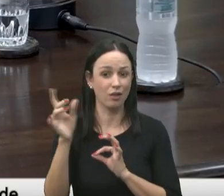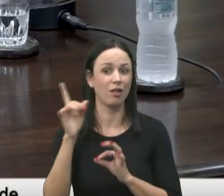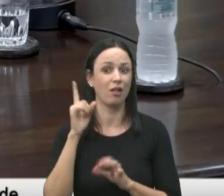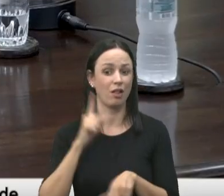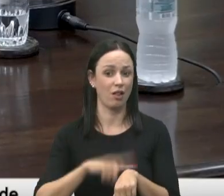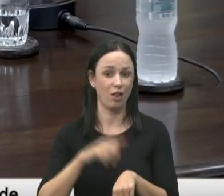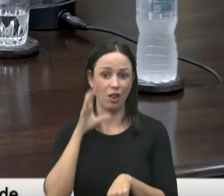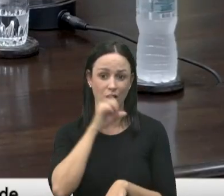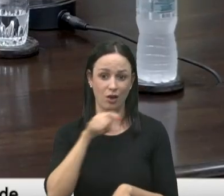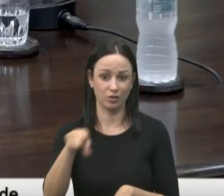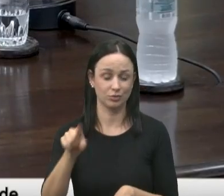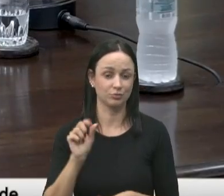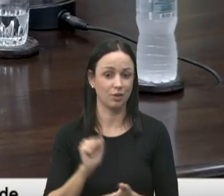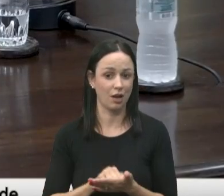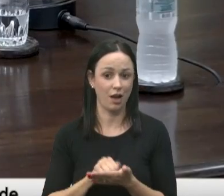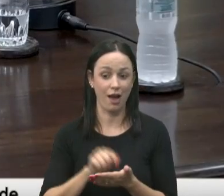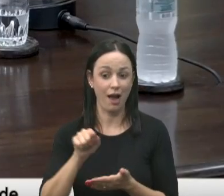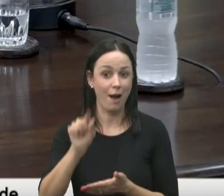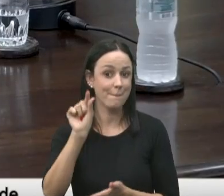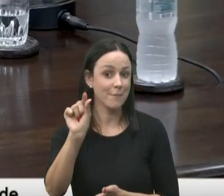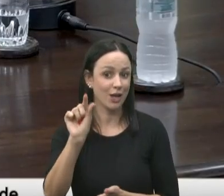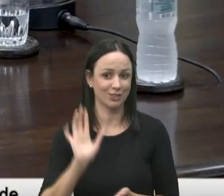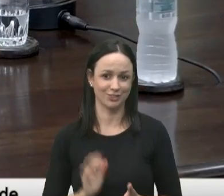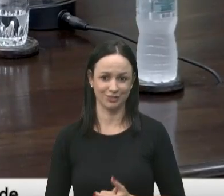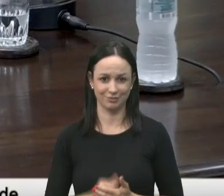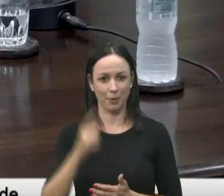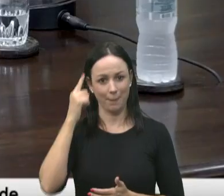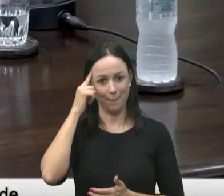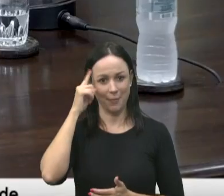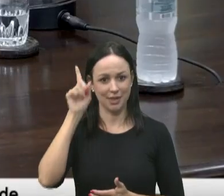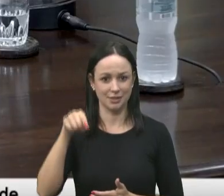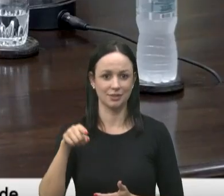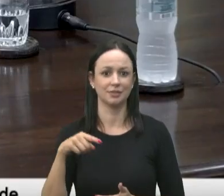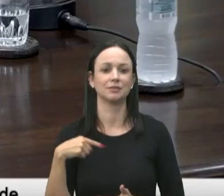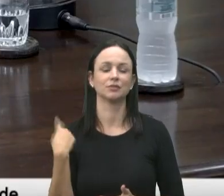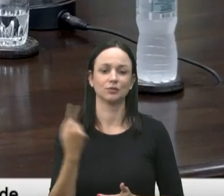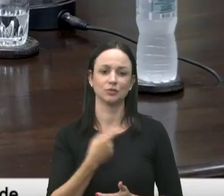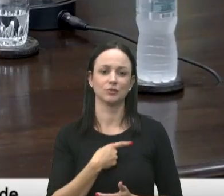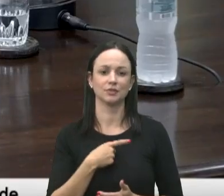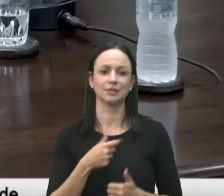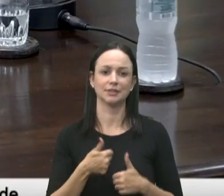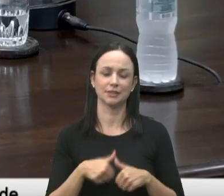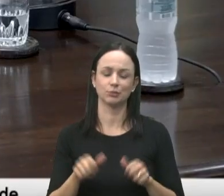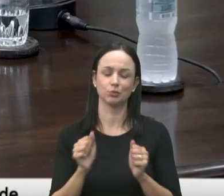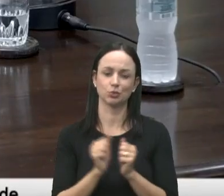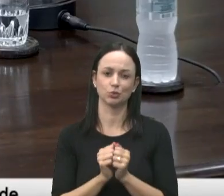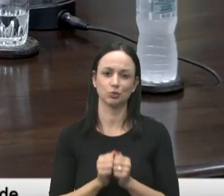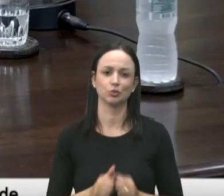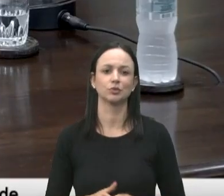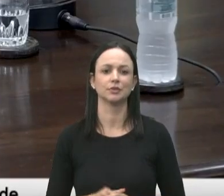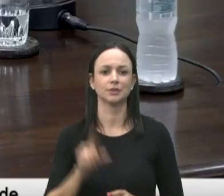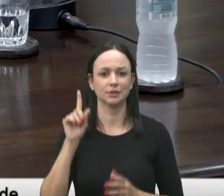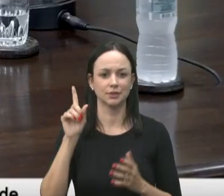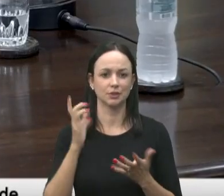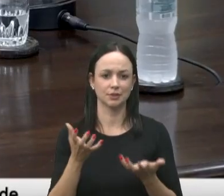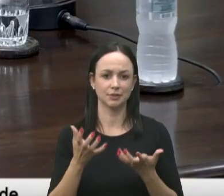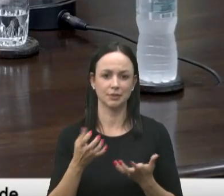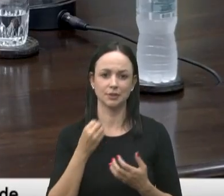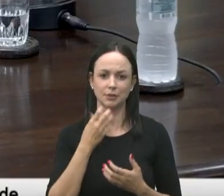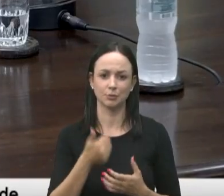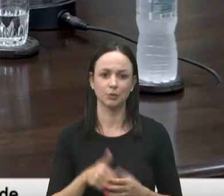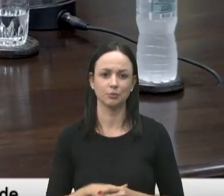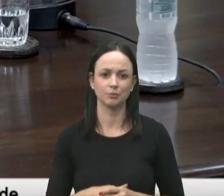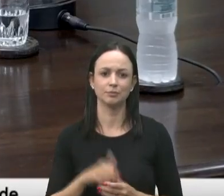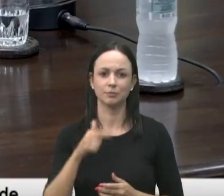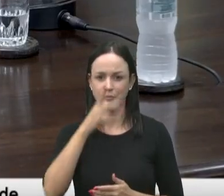Está batendo na nossa porta. Então, a gente precisa pensar nisso. E nós vamos estar sempre juntos, se Deus quiser. Tá bom?